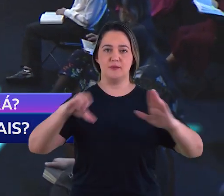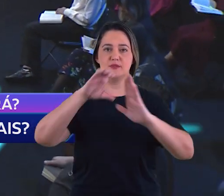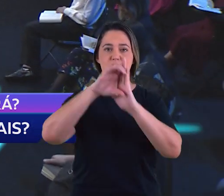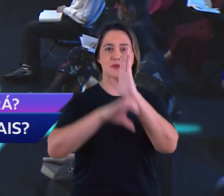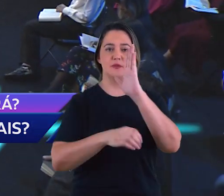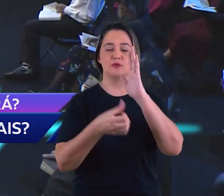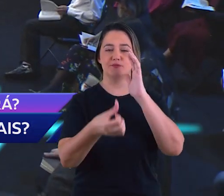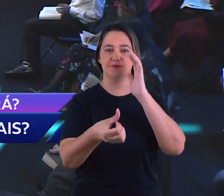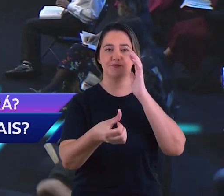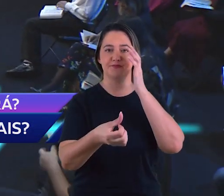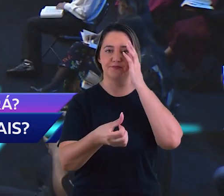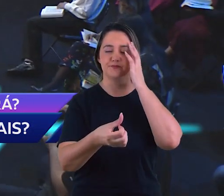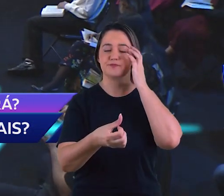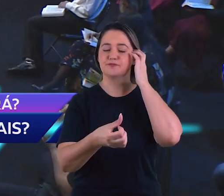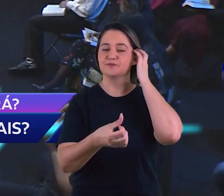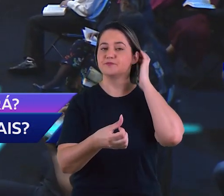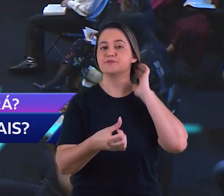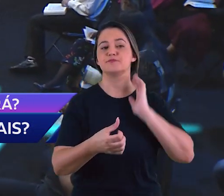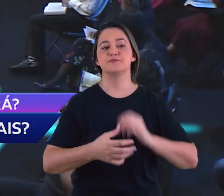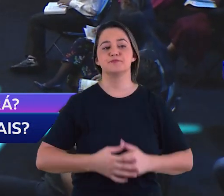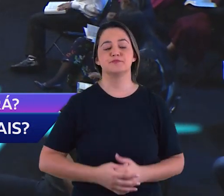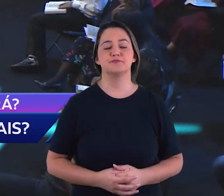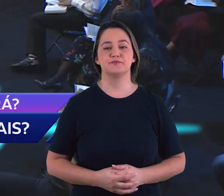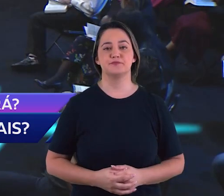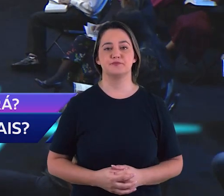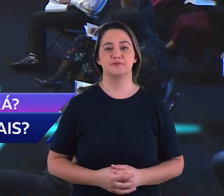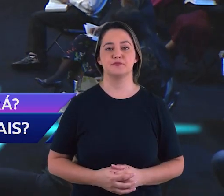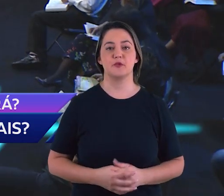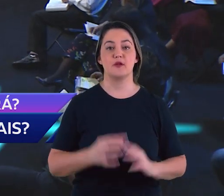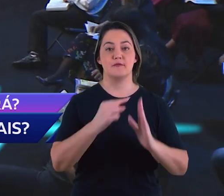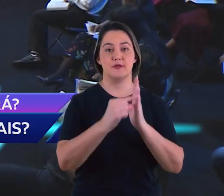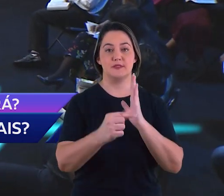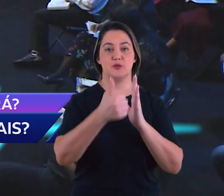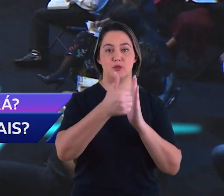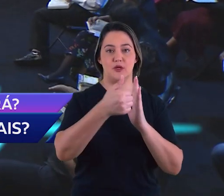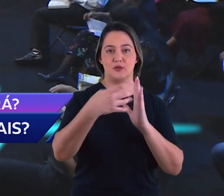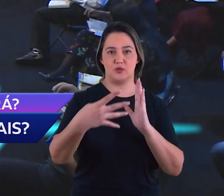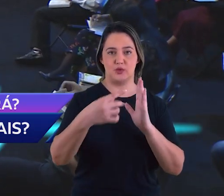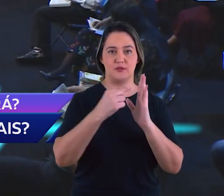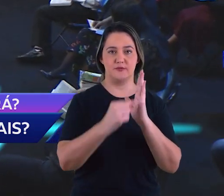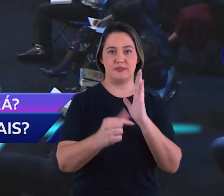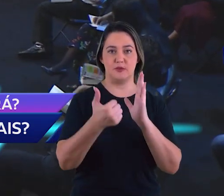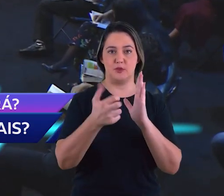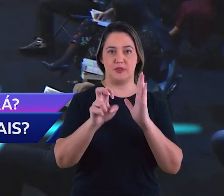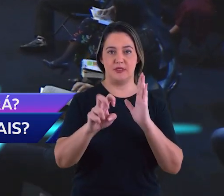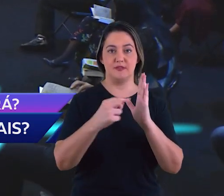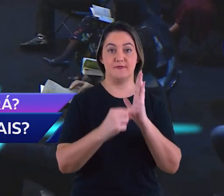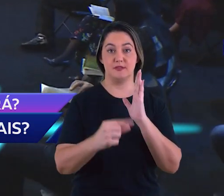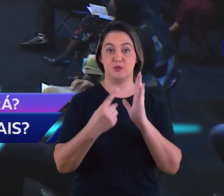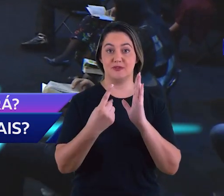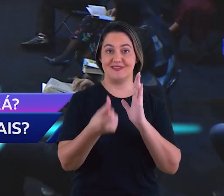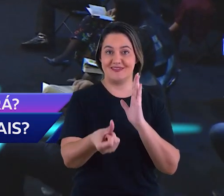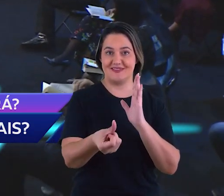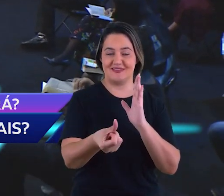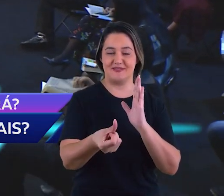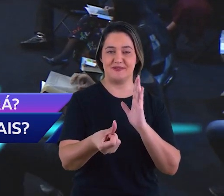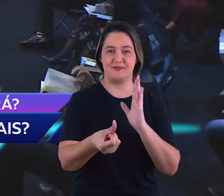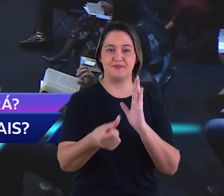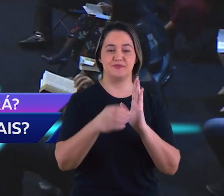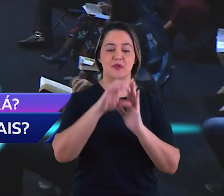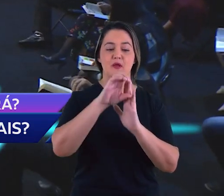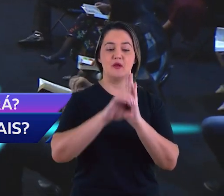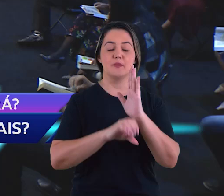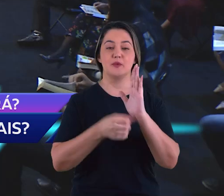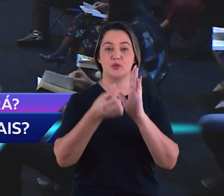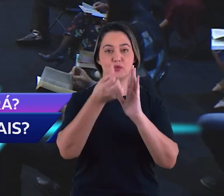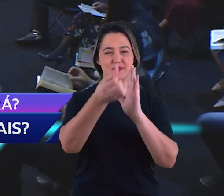condenação. Apocalipse capítulo 6. Vamos ler os versículos 14, 15 e 16. O capítulo